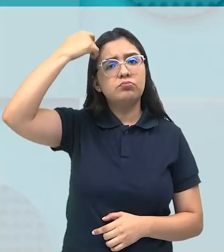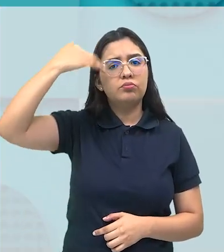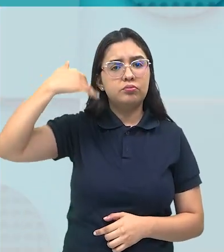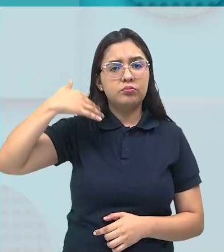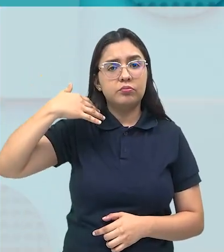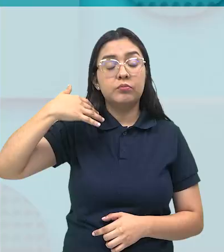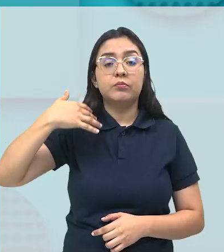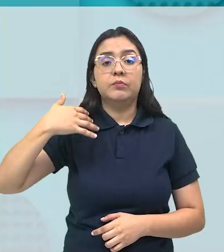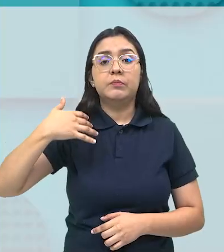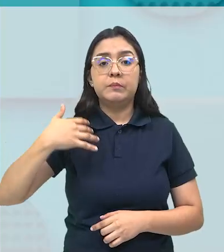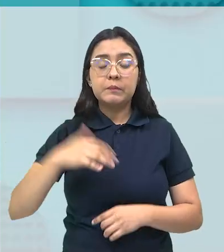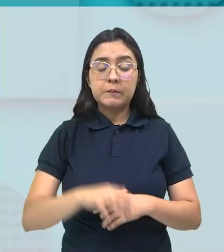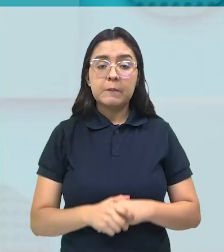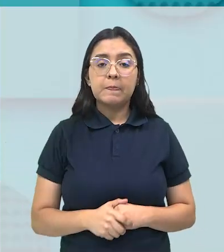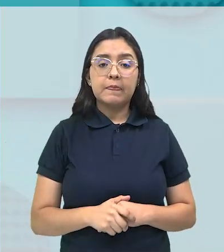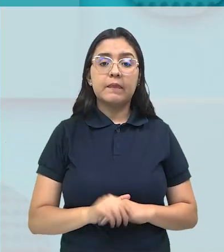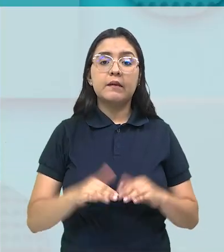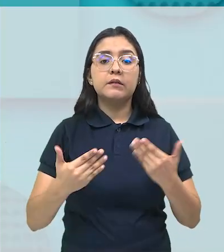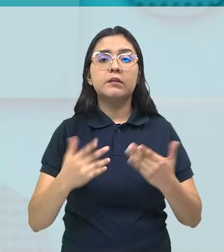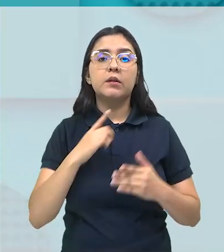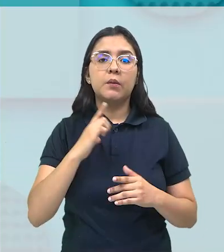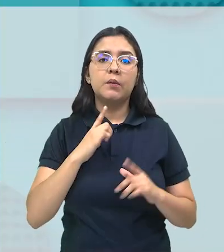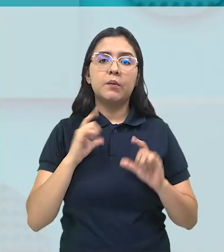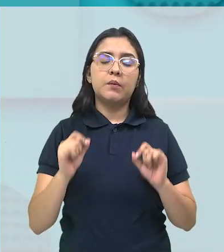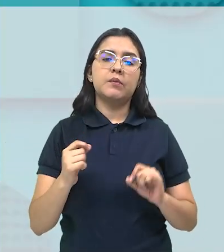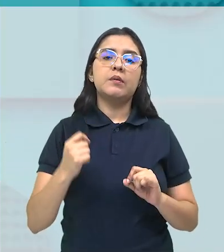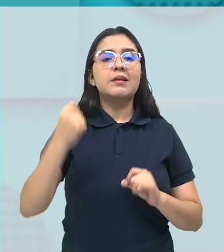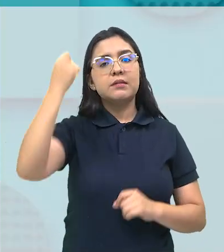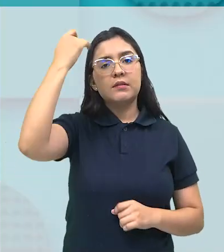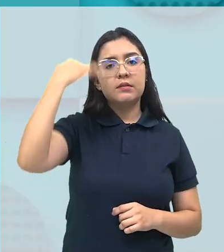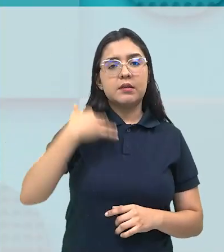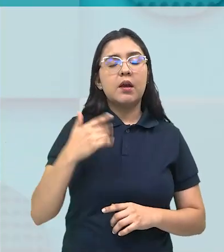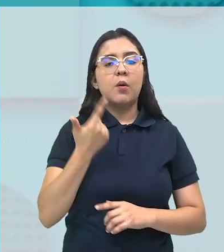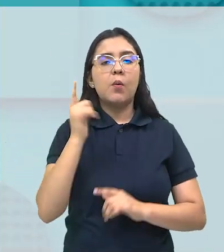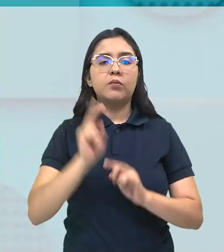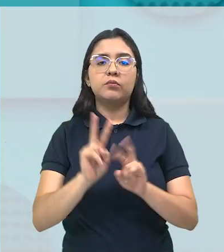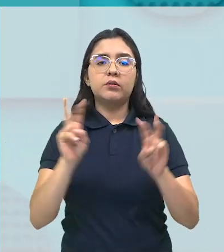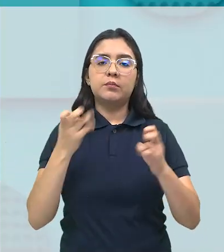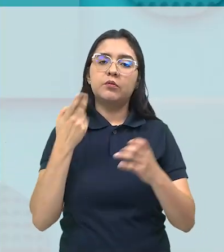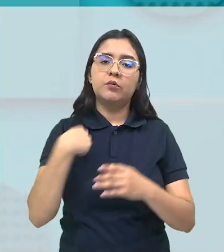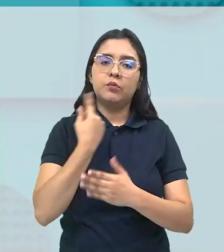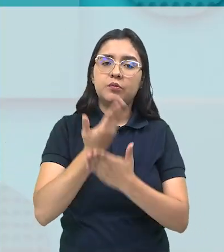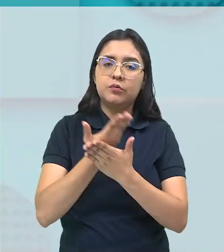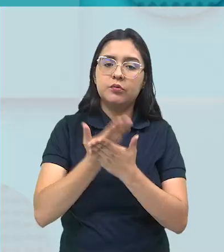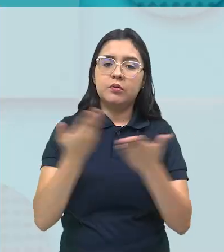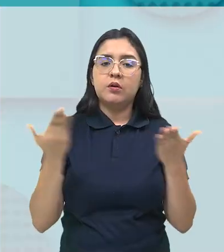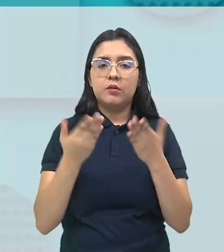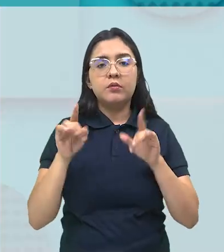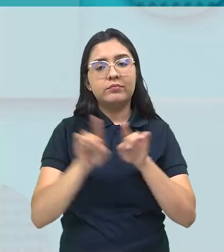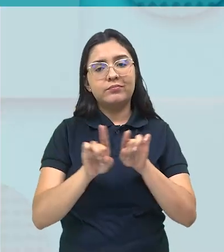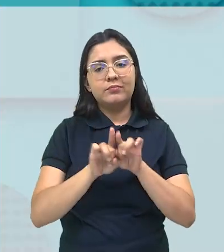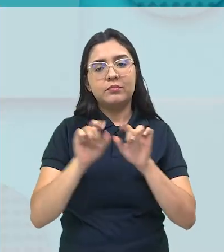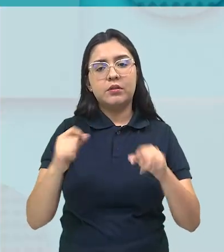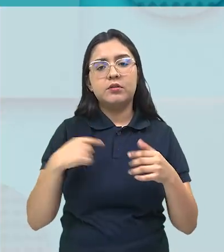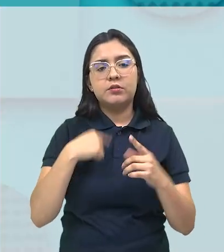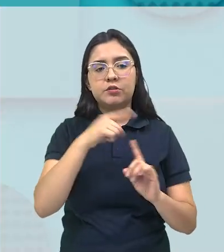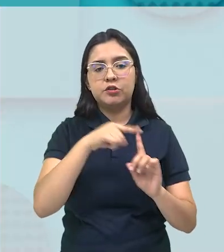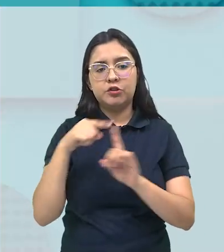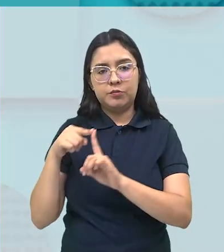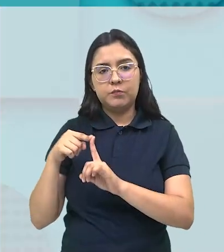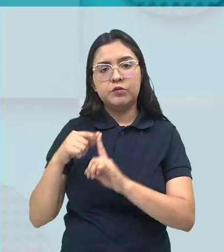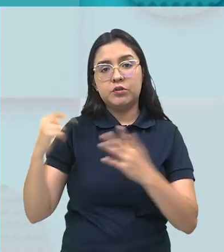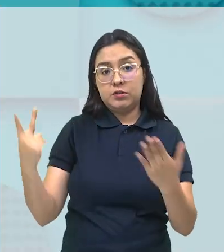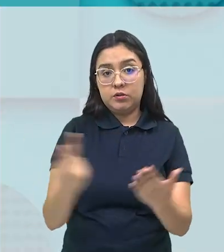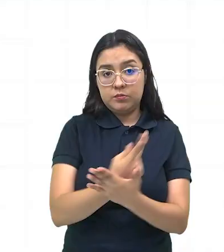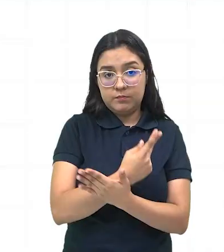o sangramento é um outro tema que nós vamos tratar ainda agora e que serve também para esses casos de